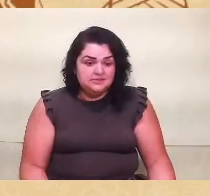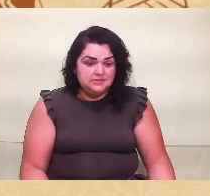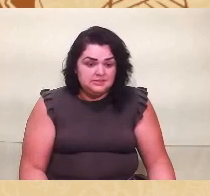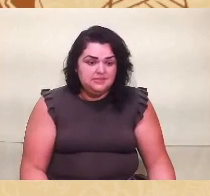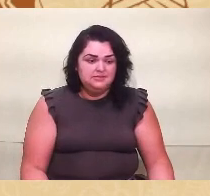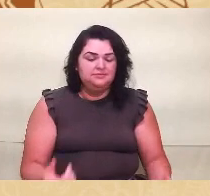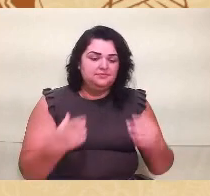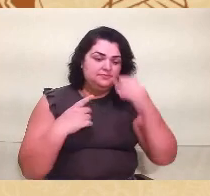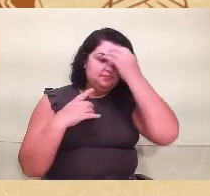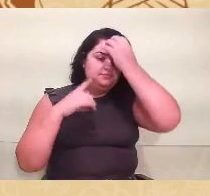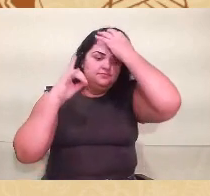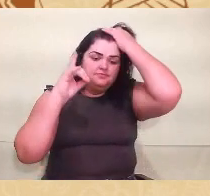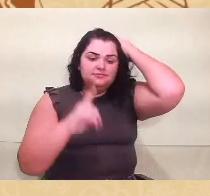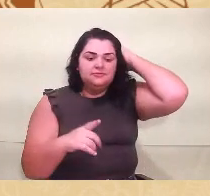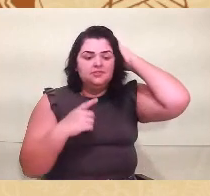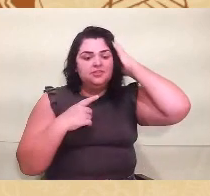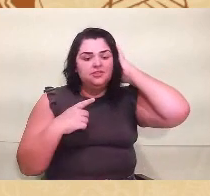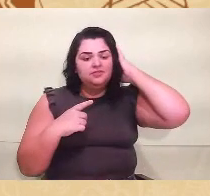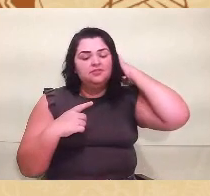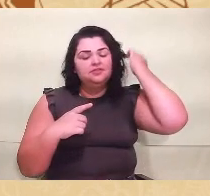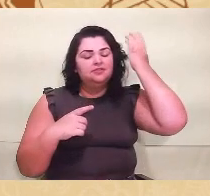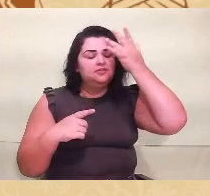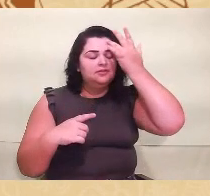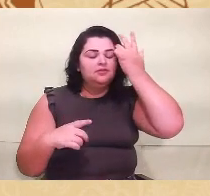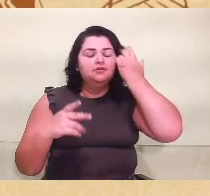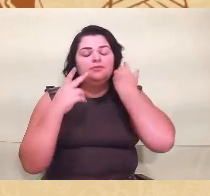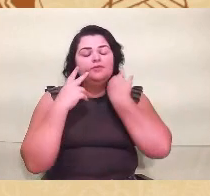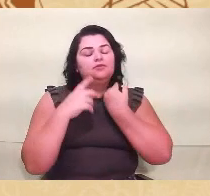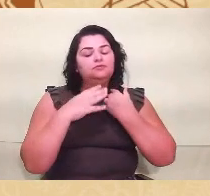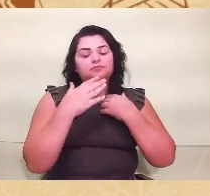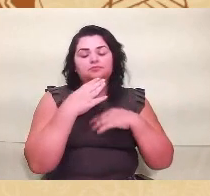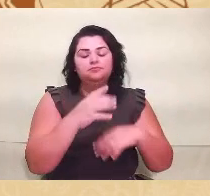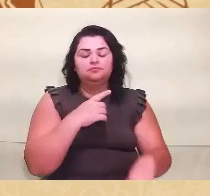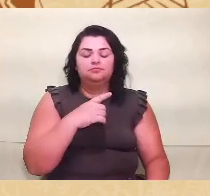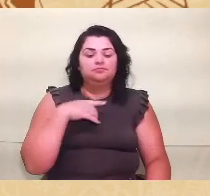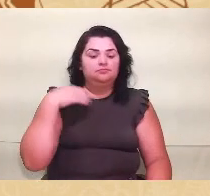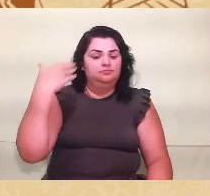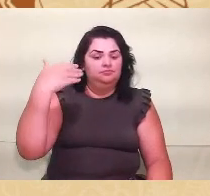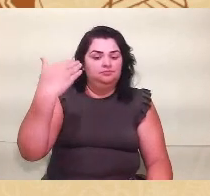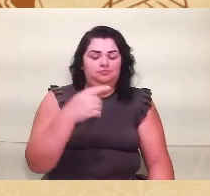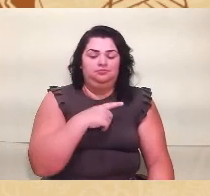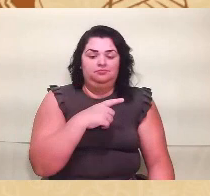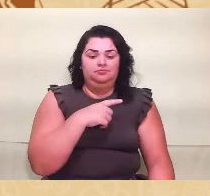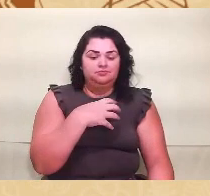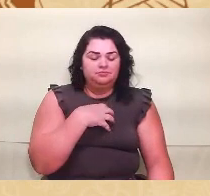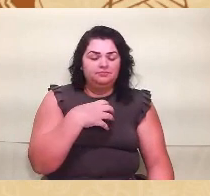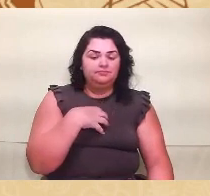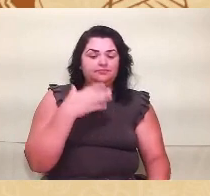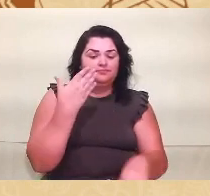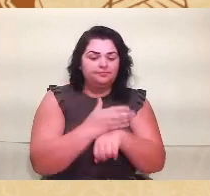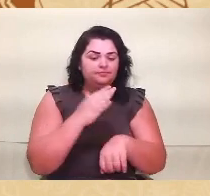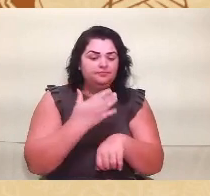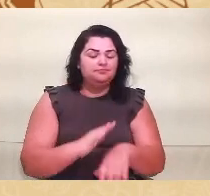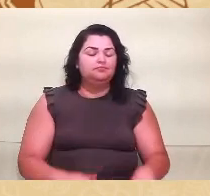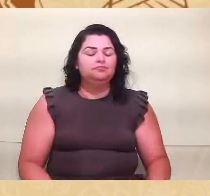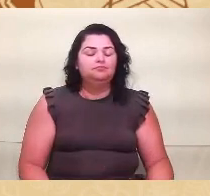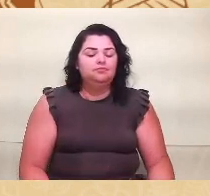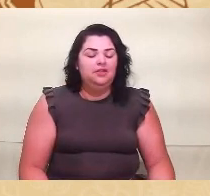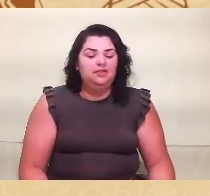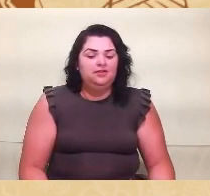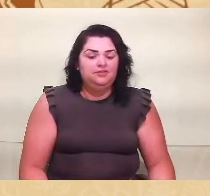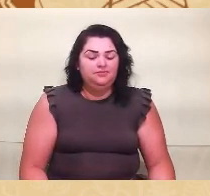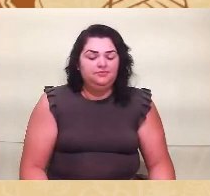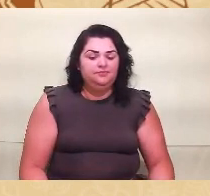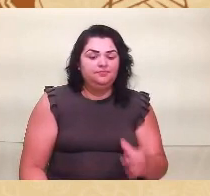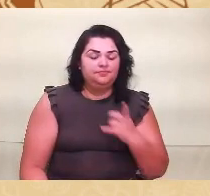como são, com a função que elas têm agora, e mais recentemente as comunidades terapêuticas, é uma coisa